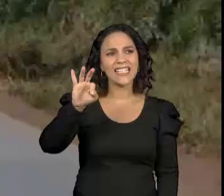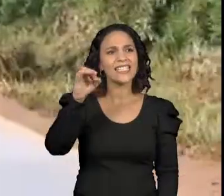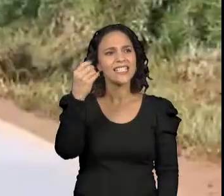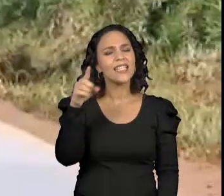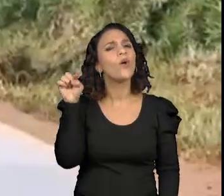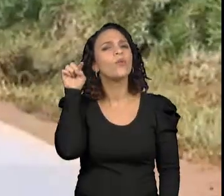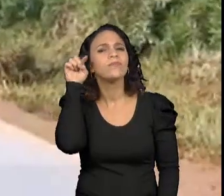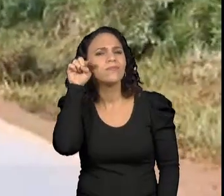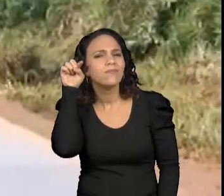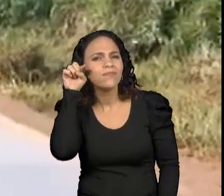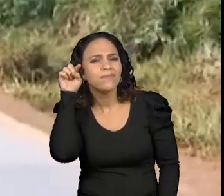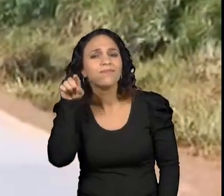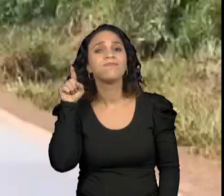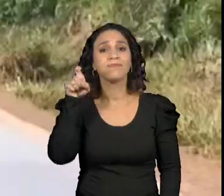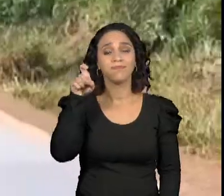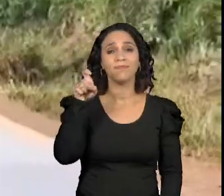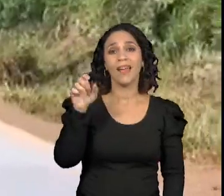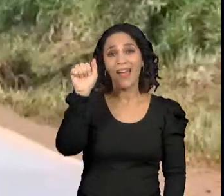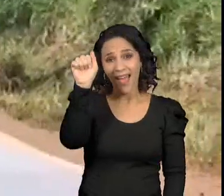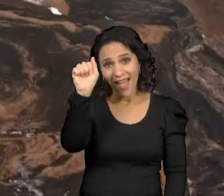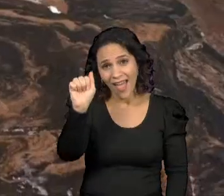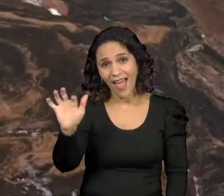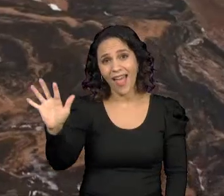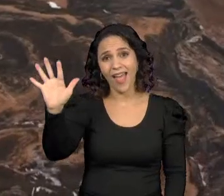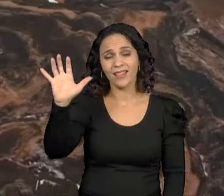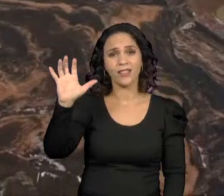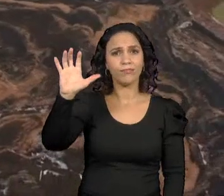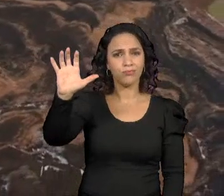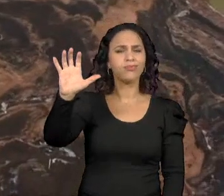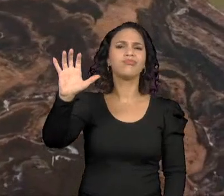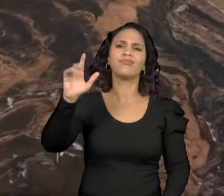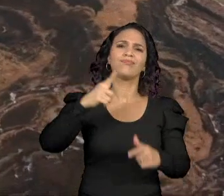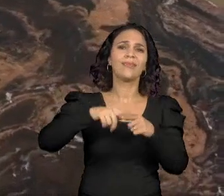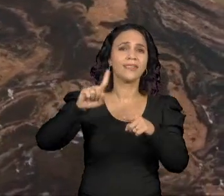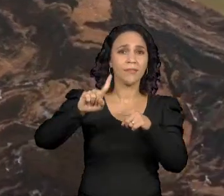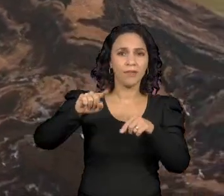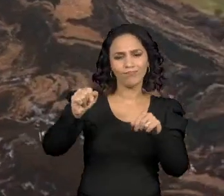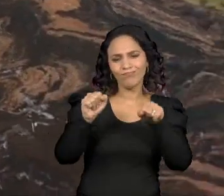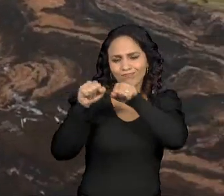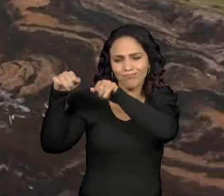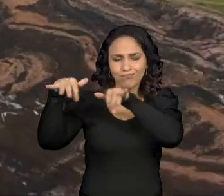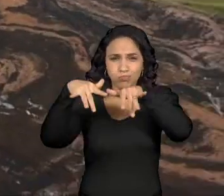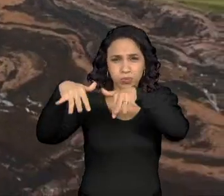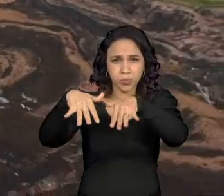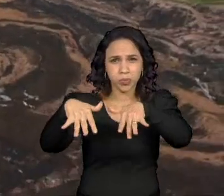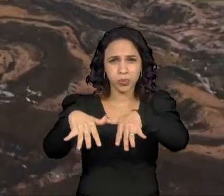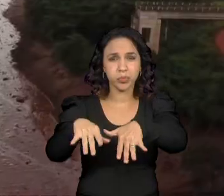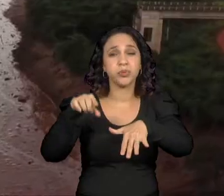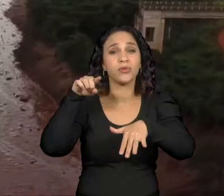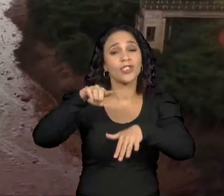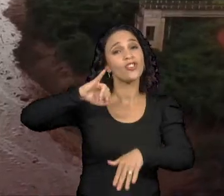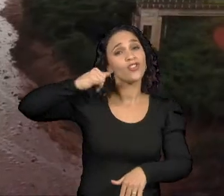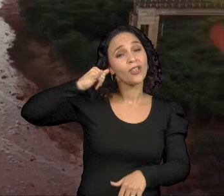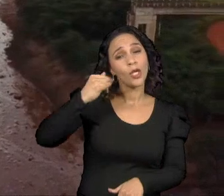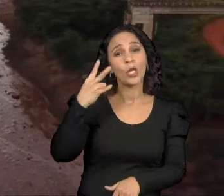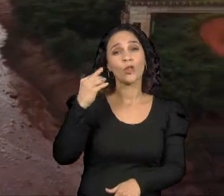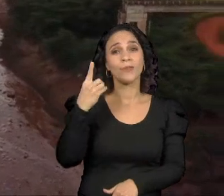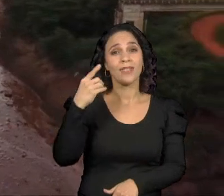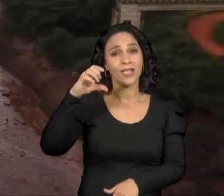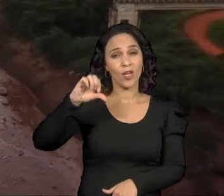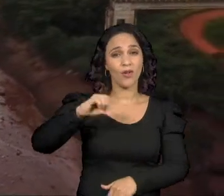abandono. Quando a barragem da mina do Córrego do Feijão, em Brumadinho, se rompeu em janeiro de